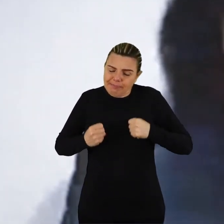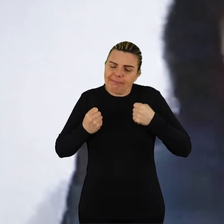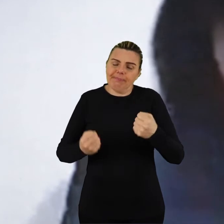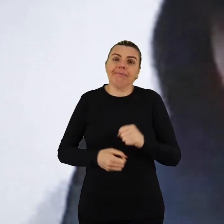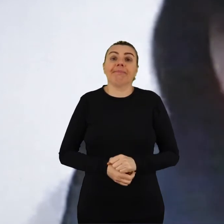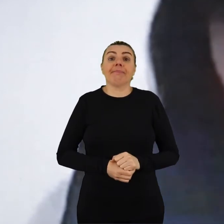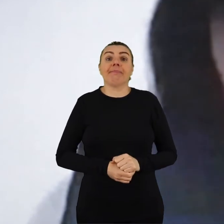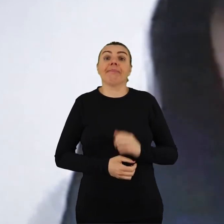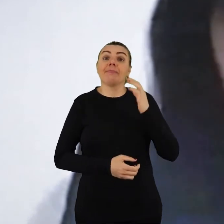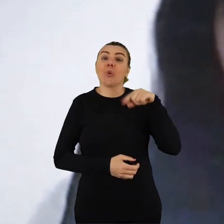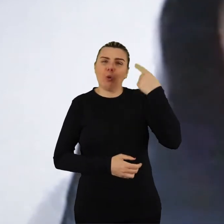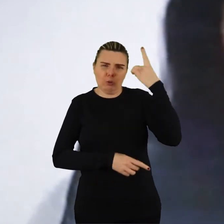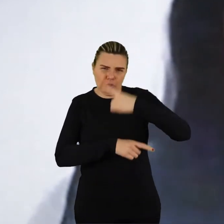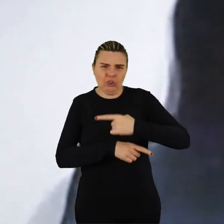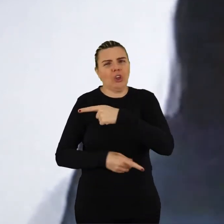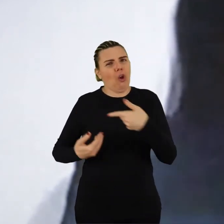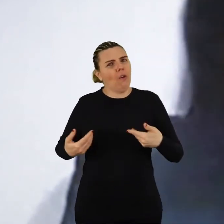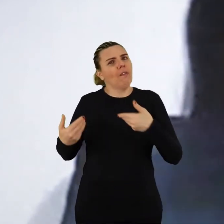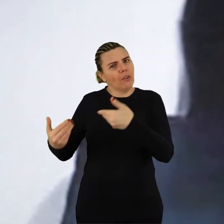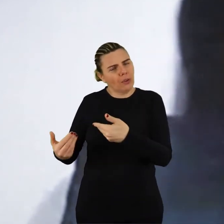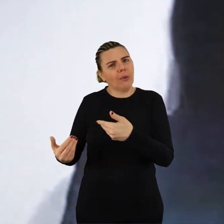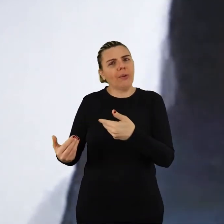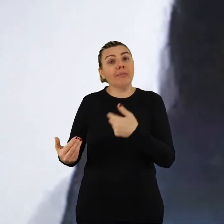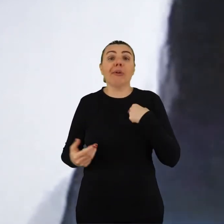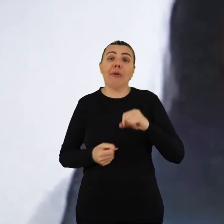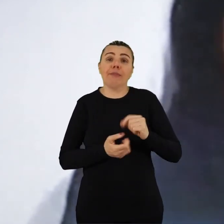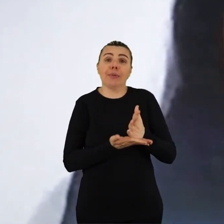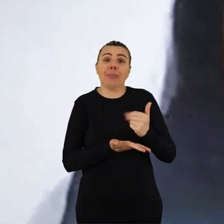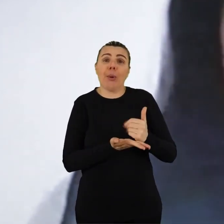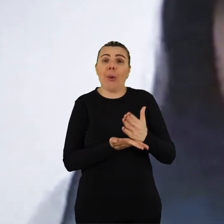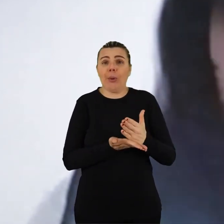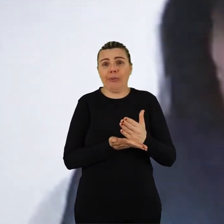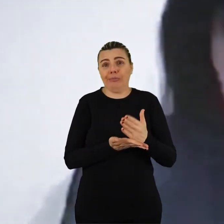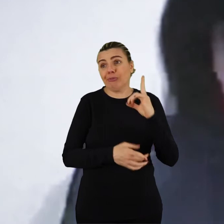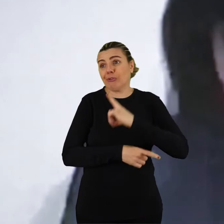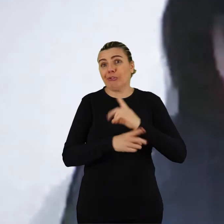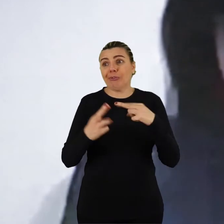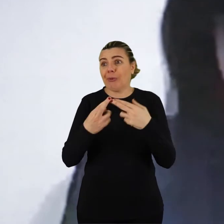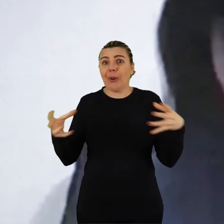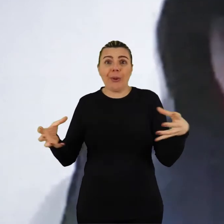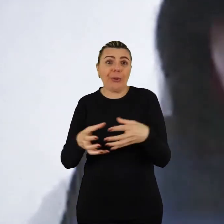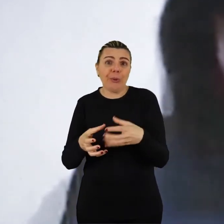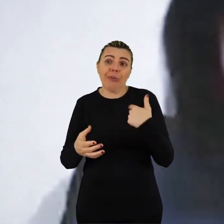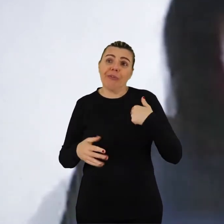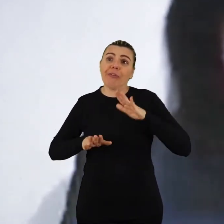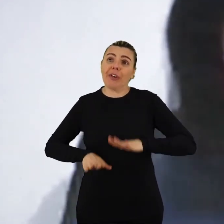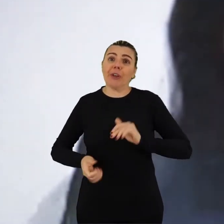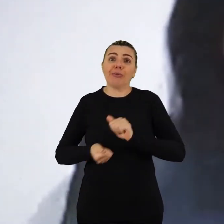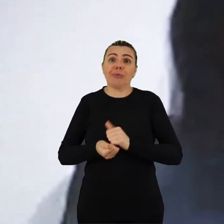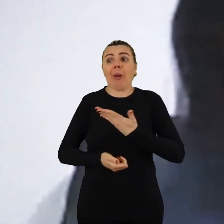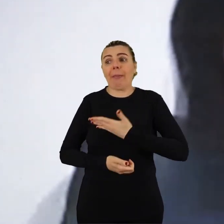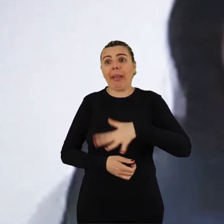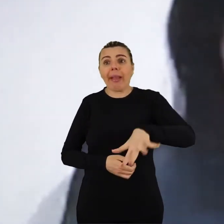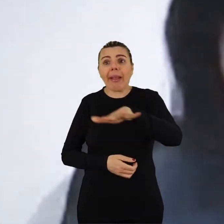outro dia que ele me convidou, eu fiz até um bolo. Fiz um bolo e fiquei ali com os